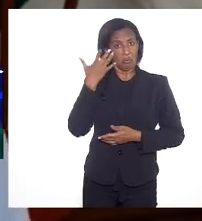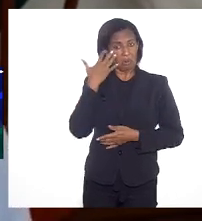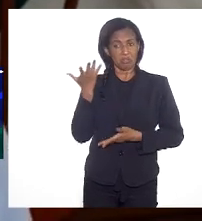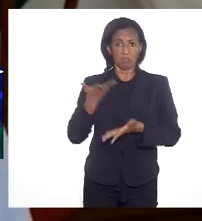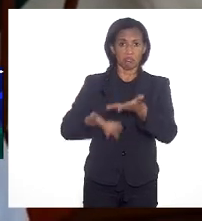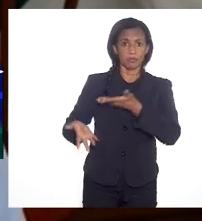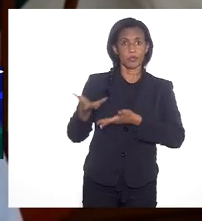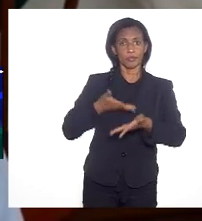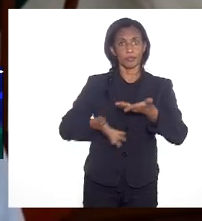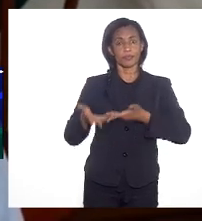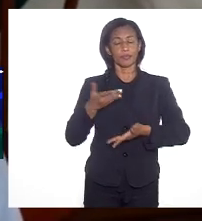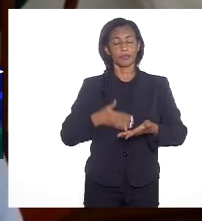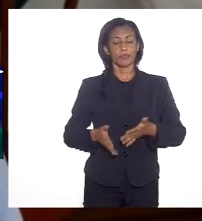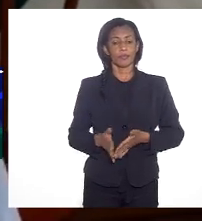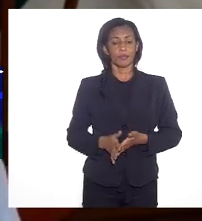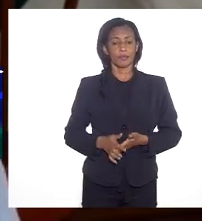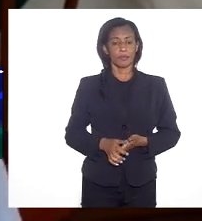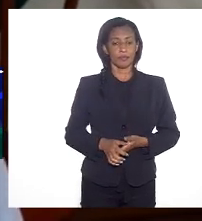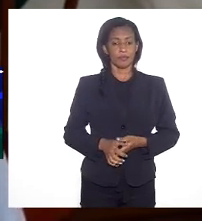participar,